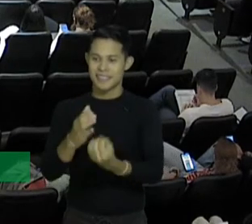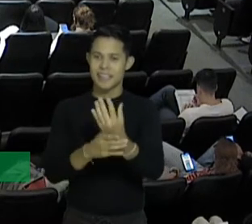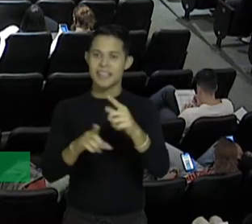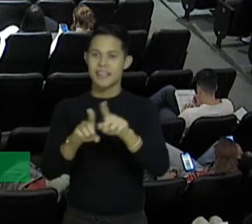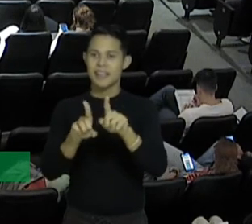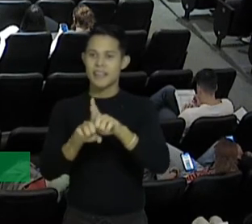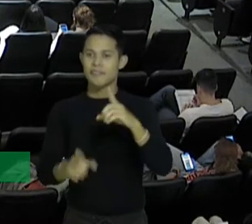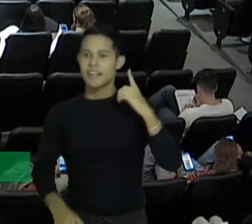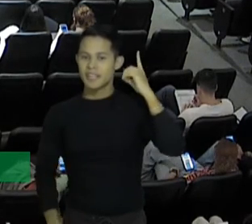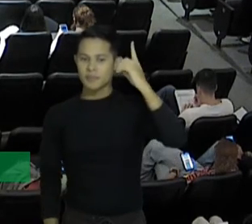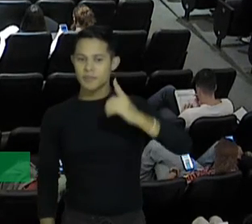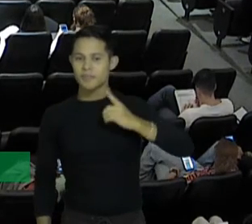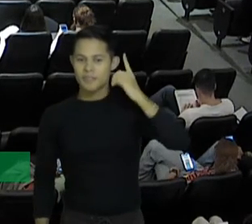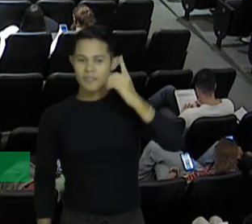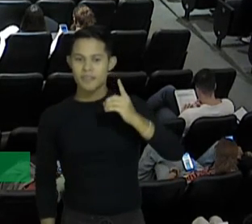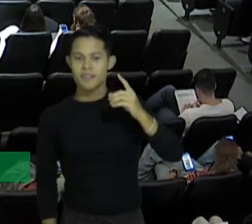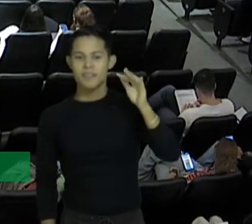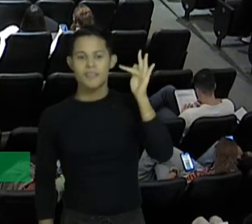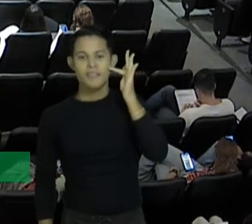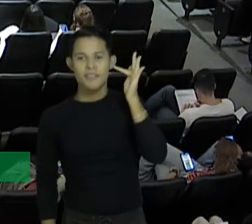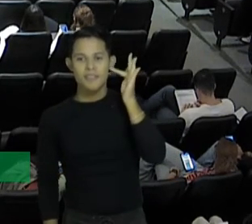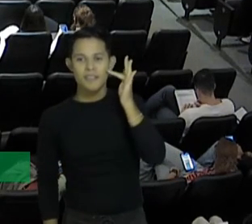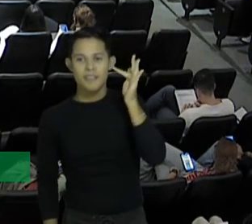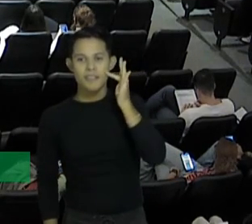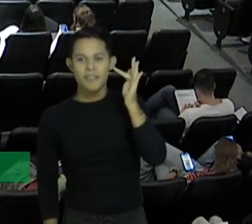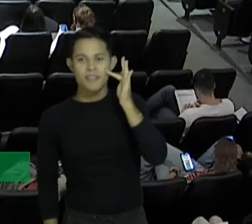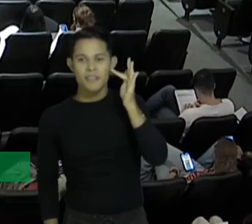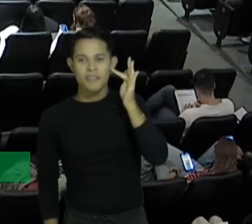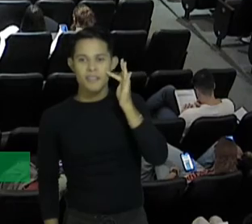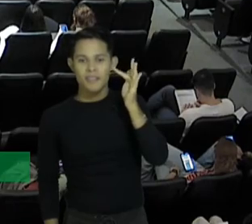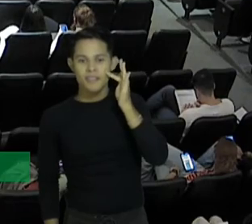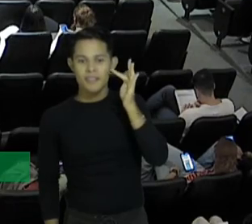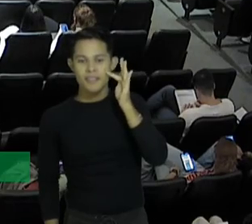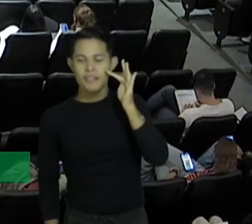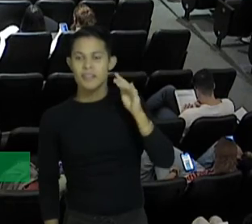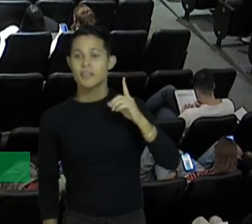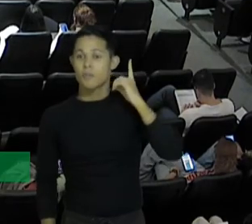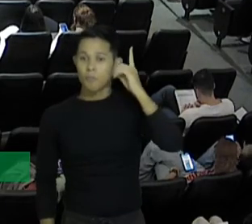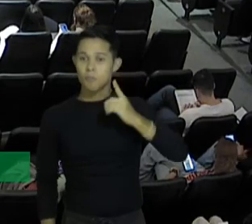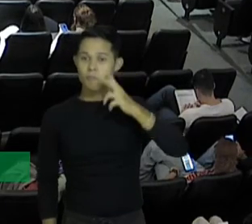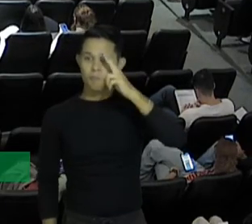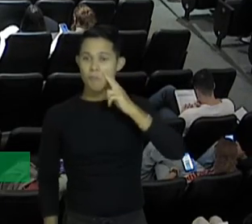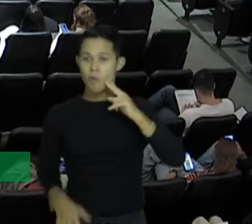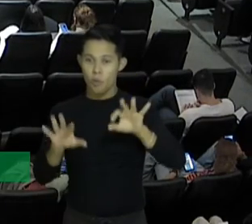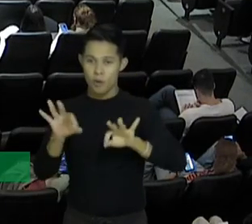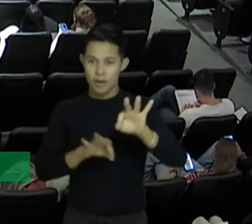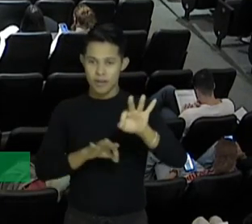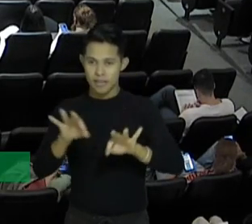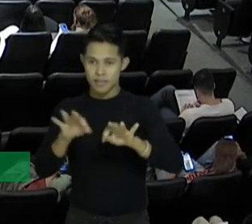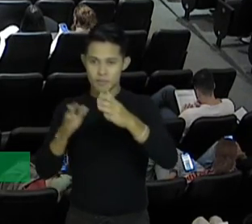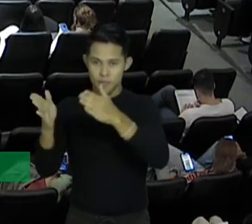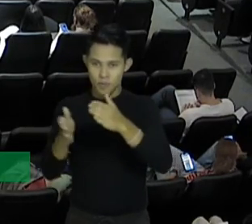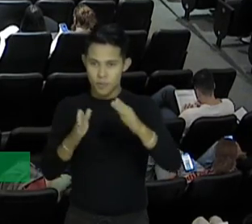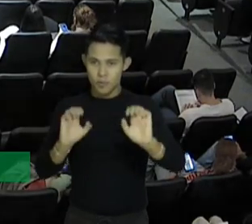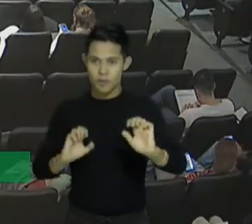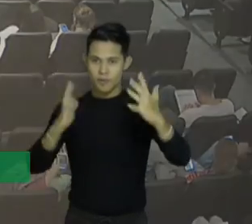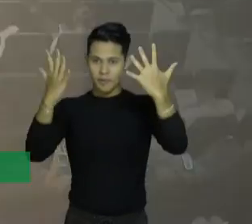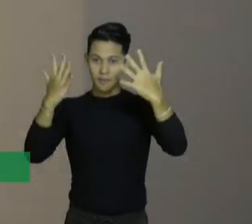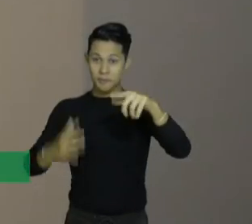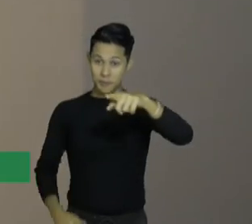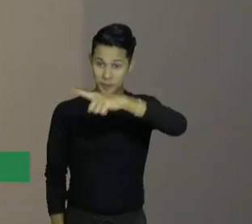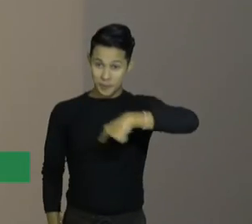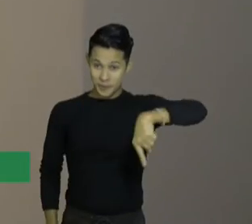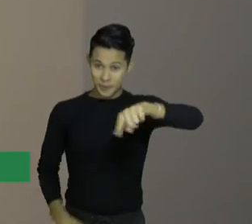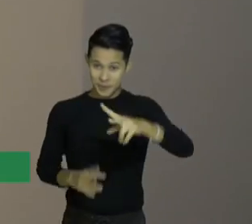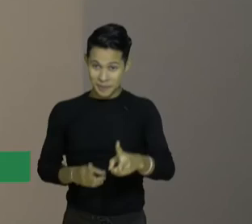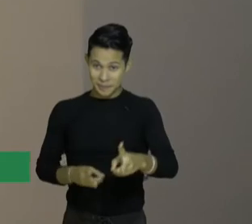kelling e Ivan que em boa hora organizaram este evento pelo meu sutaque já viram que eu